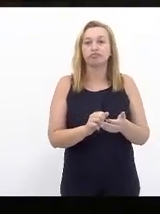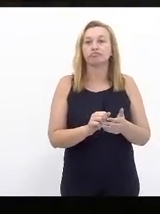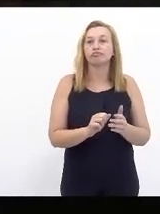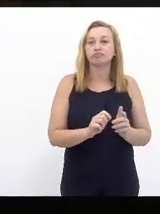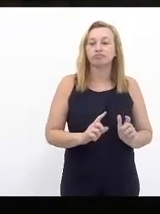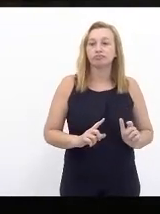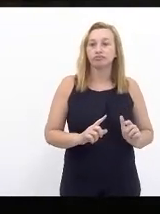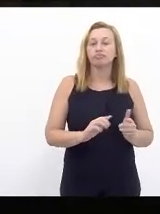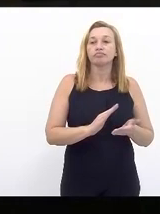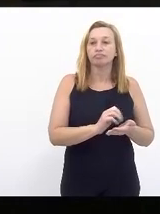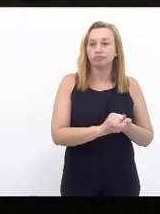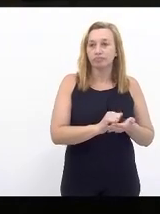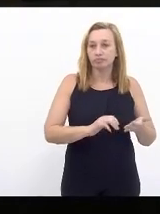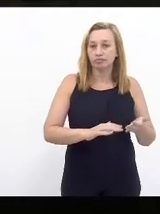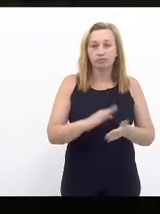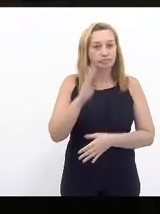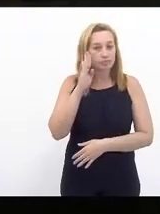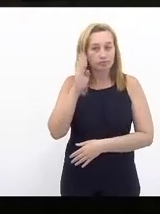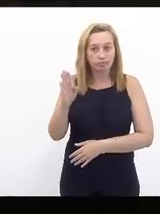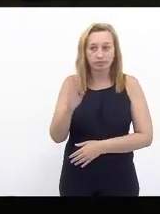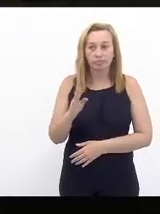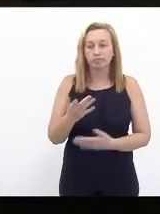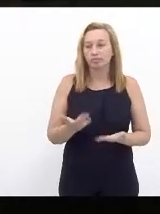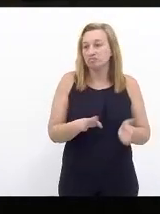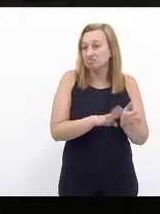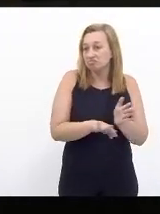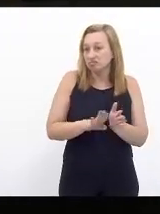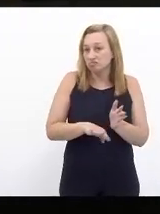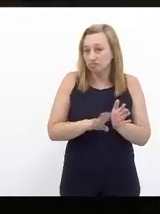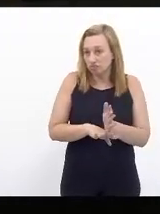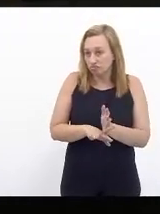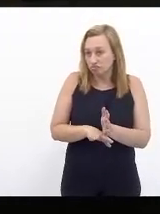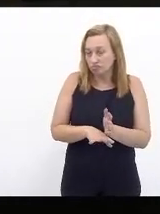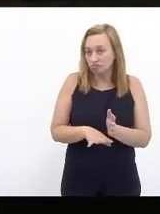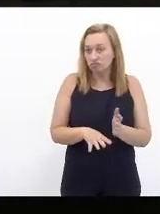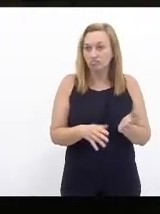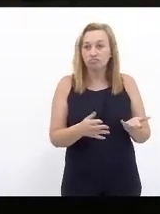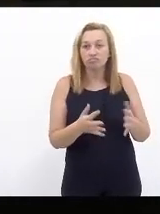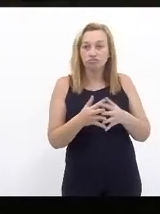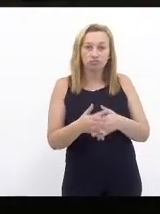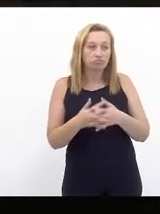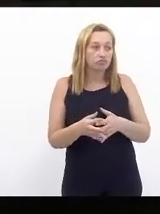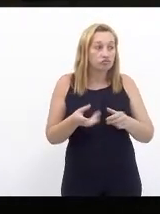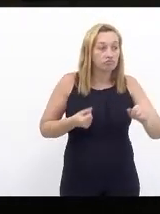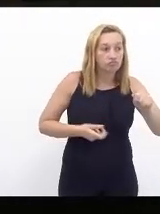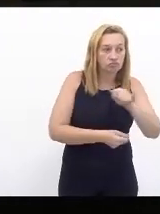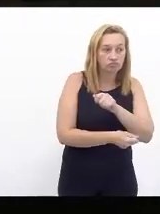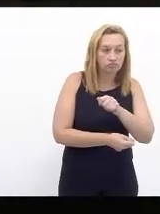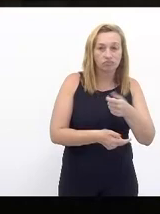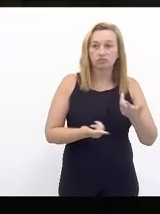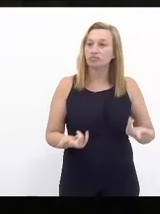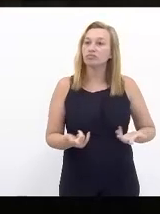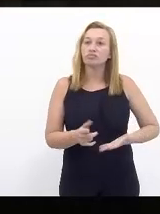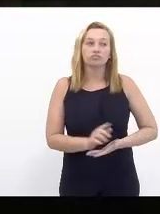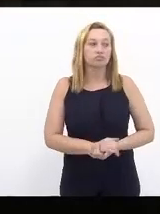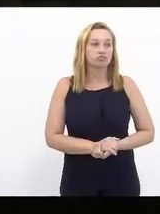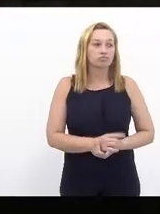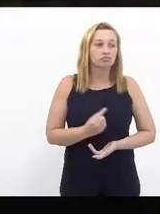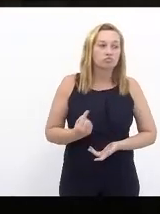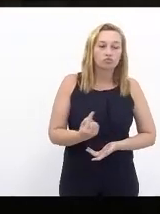essenciais, gasto como gasto, confunde gasto com investimento. Quando a